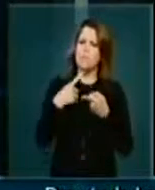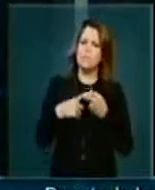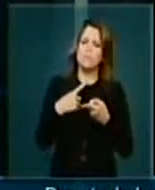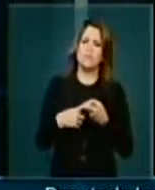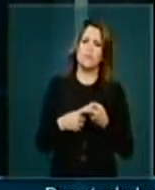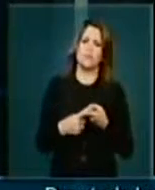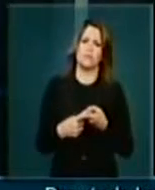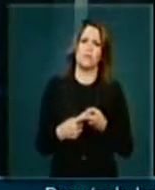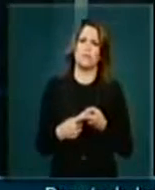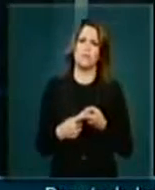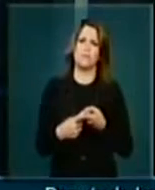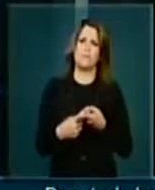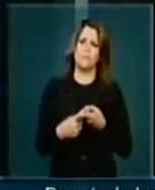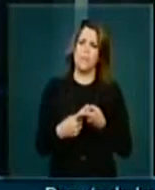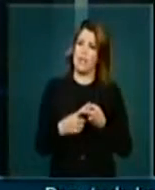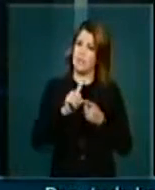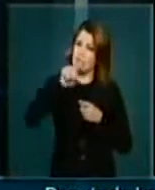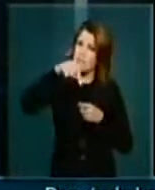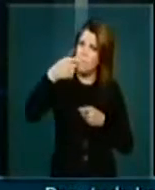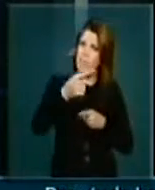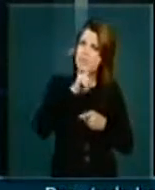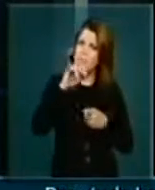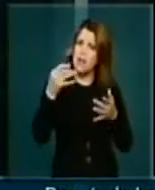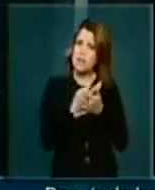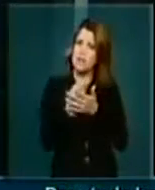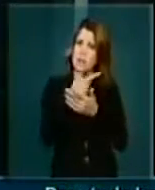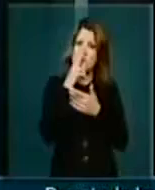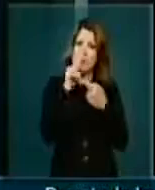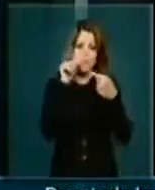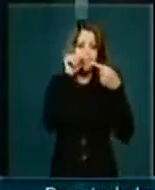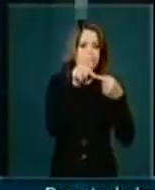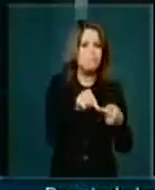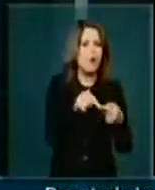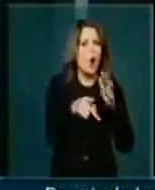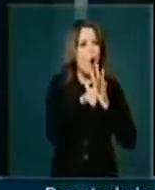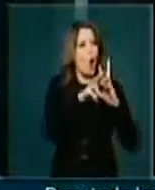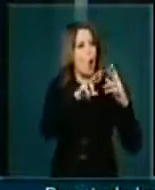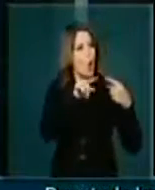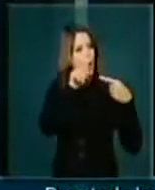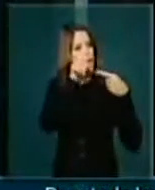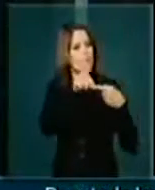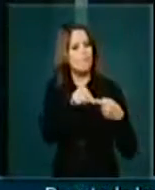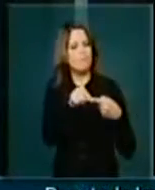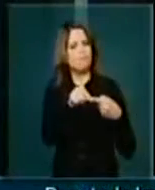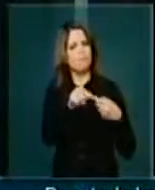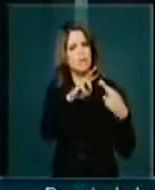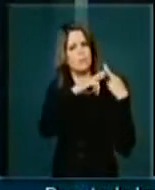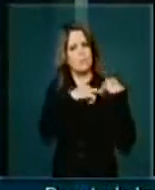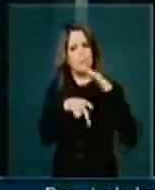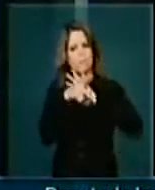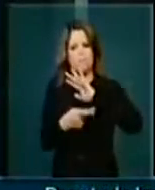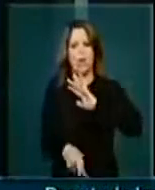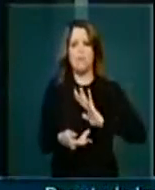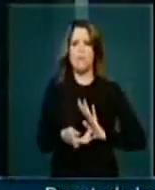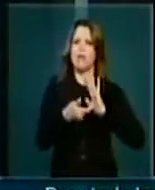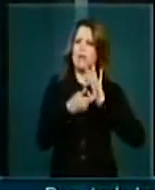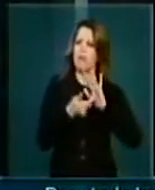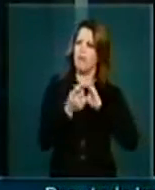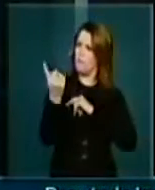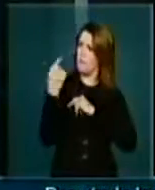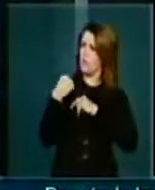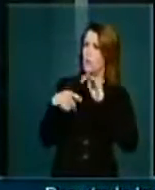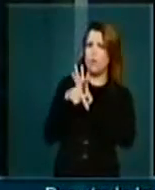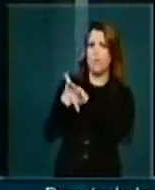porque a consequência é a distorção da missão que a nós, deputados eleitos, foi delegada pelo povo